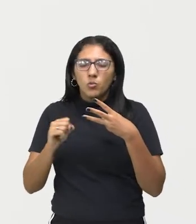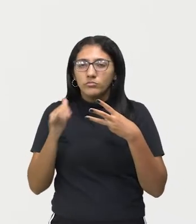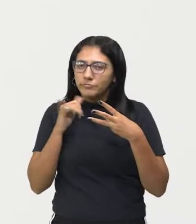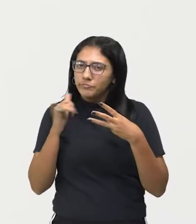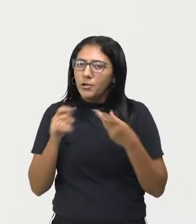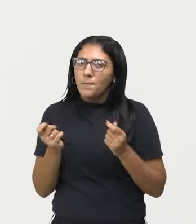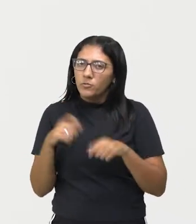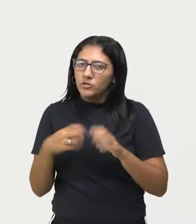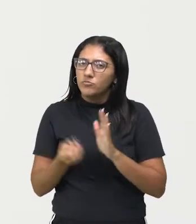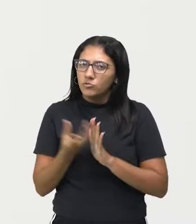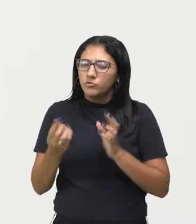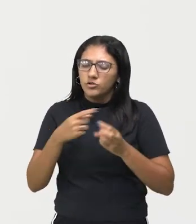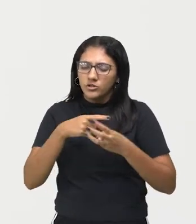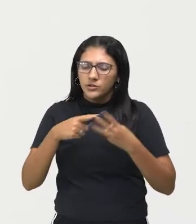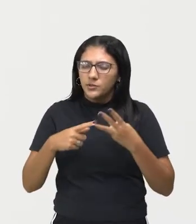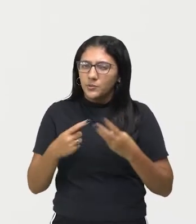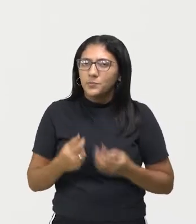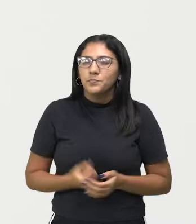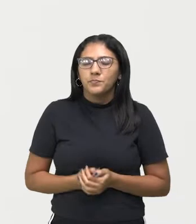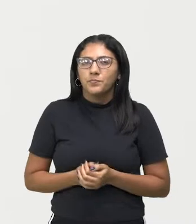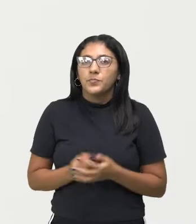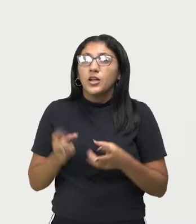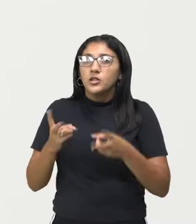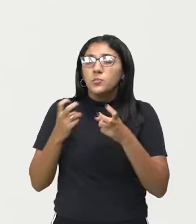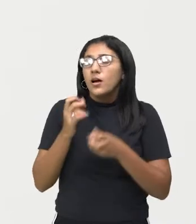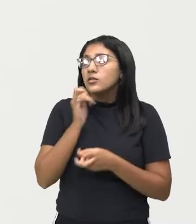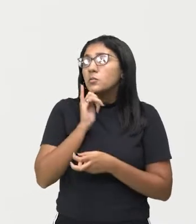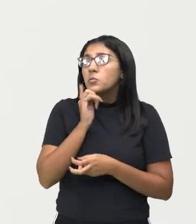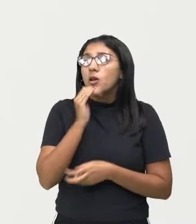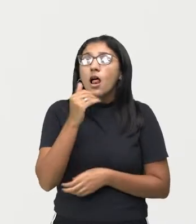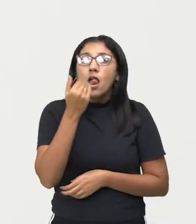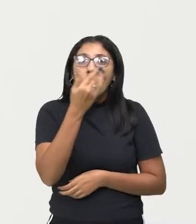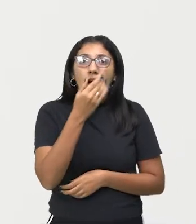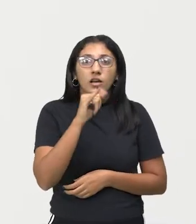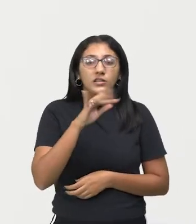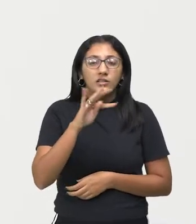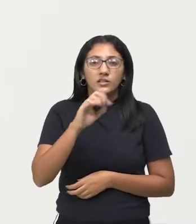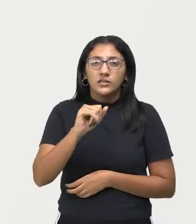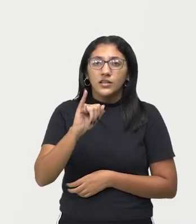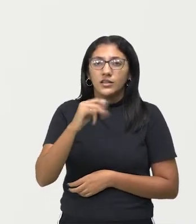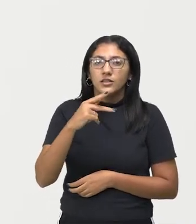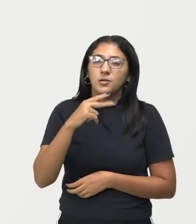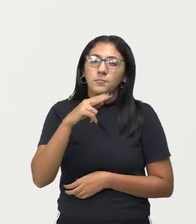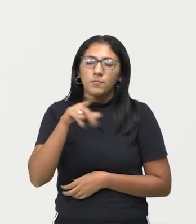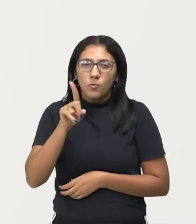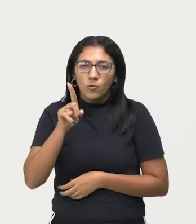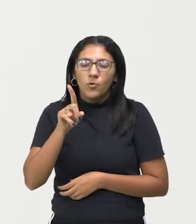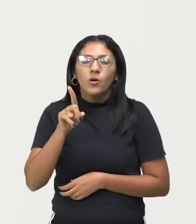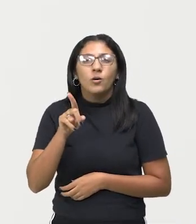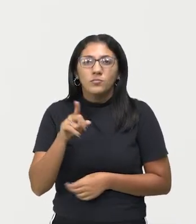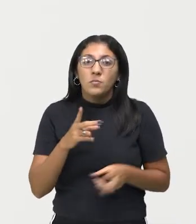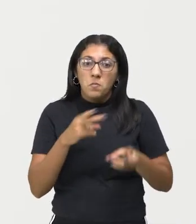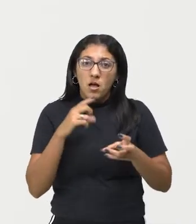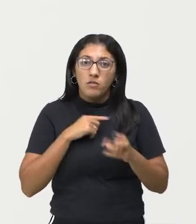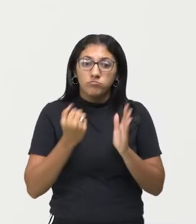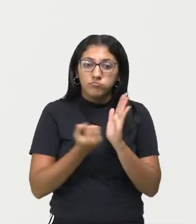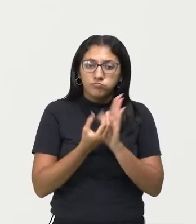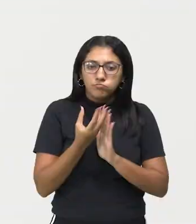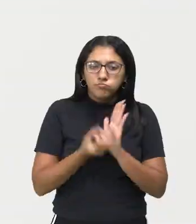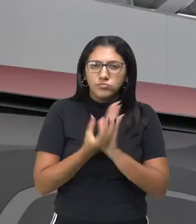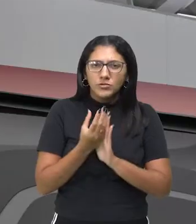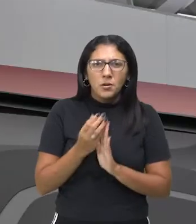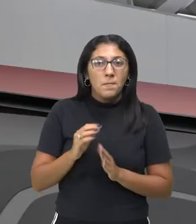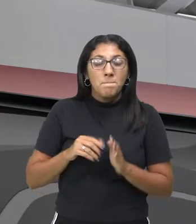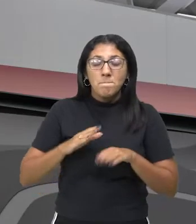gente observa que Itaipu, por exemplo, ele tem uma capacidade de produção de energia de mais de